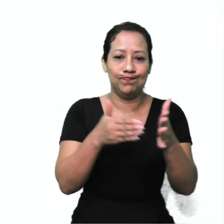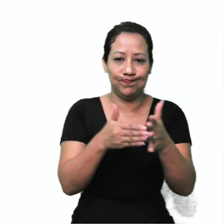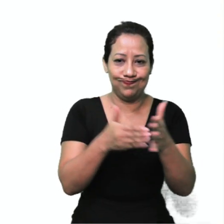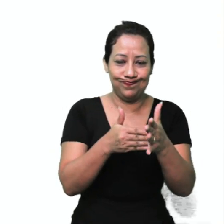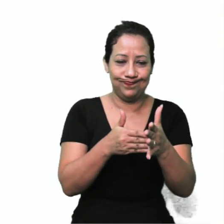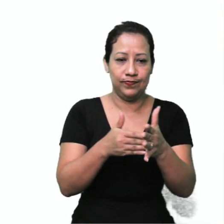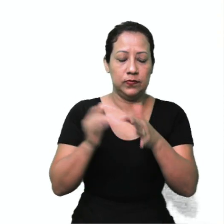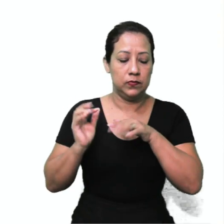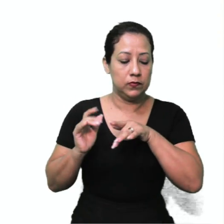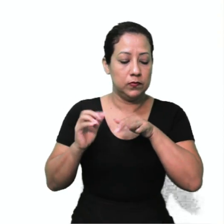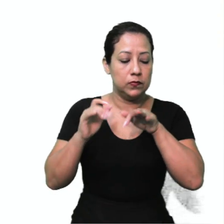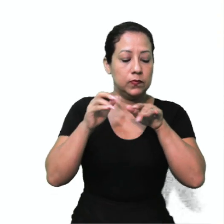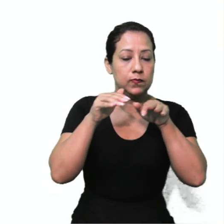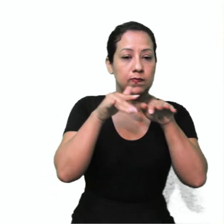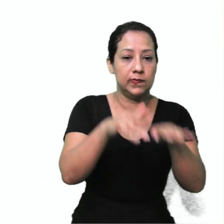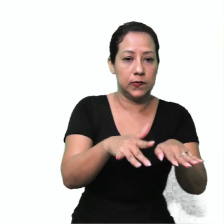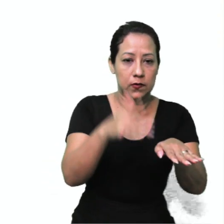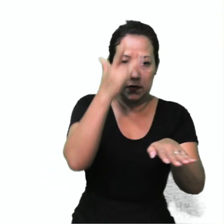extremamente